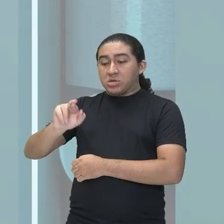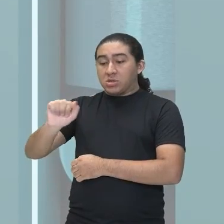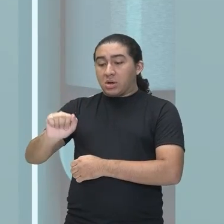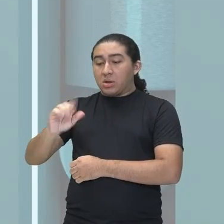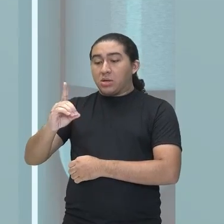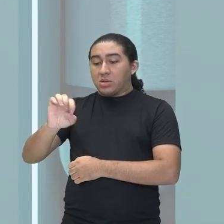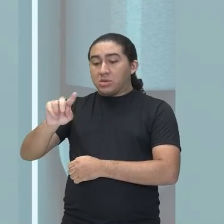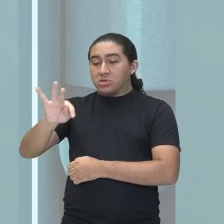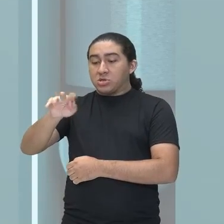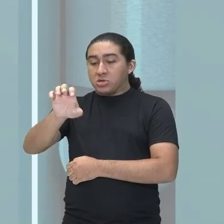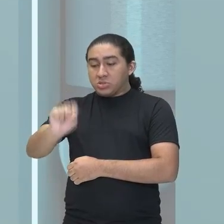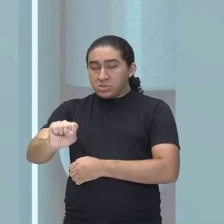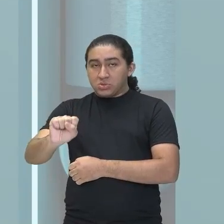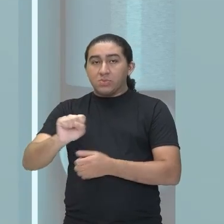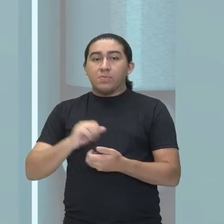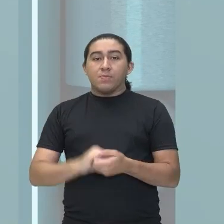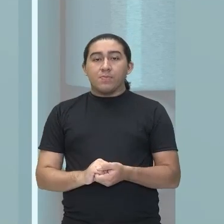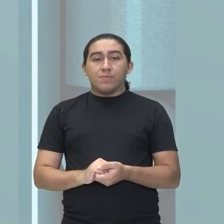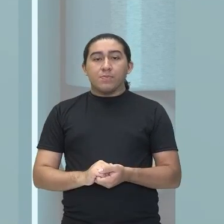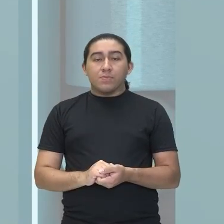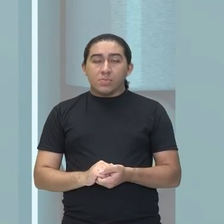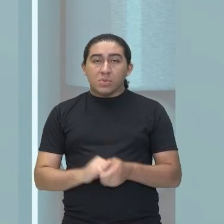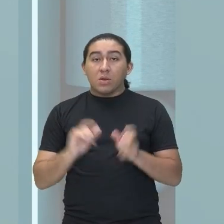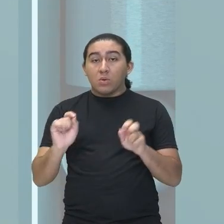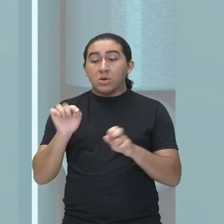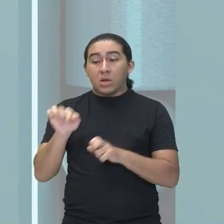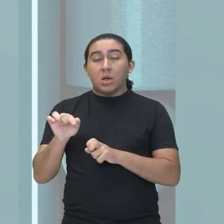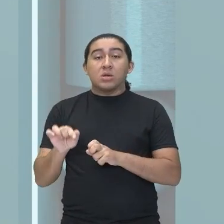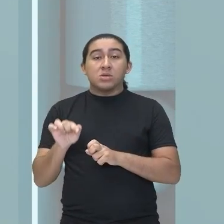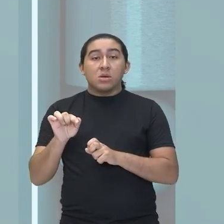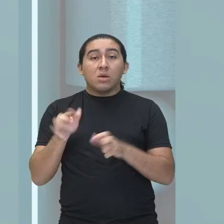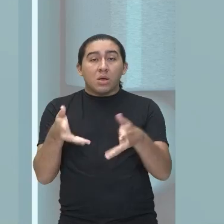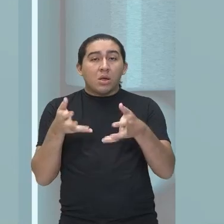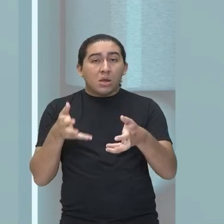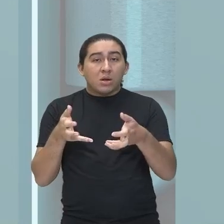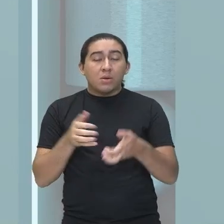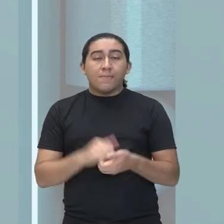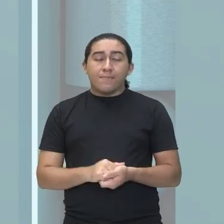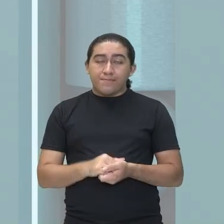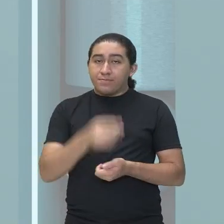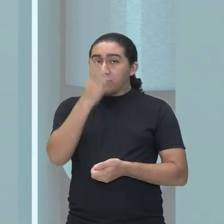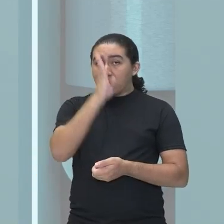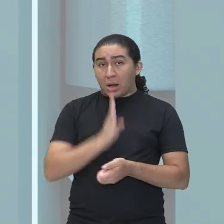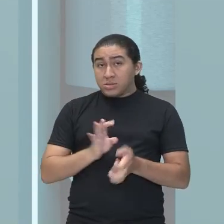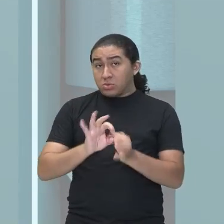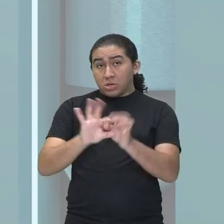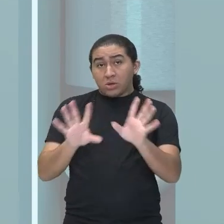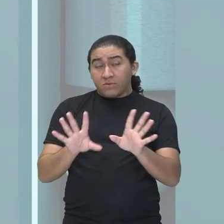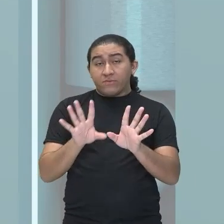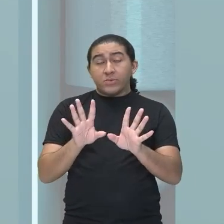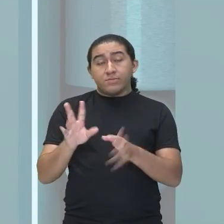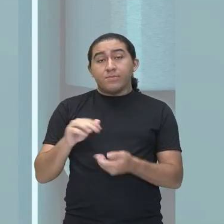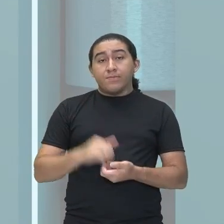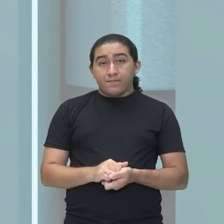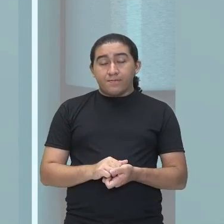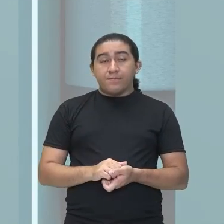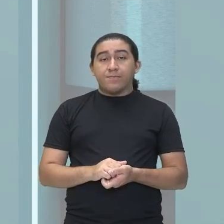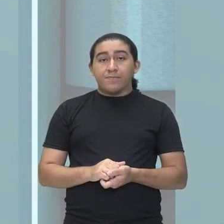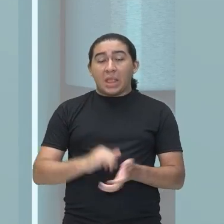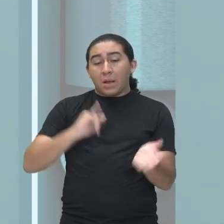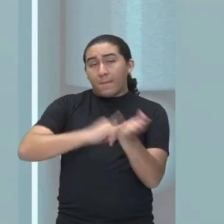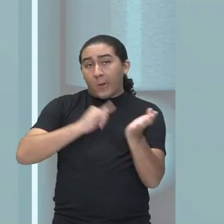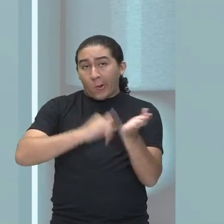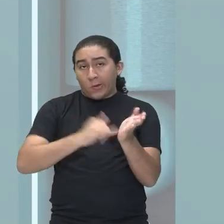da época. E o que a Inconfidência Mineira queria? Queria se libertar de Portugal, dos pesados impostos,